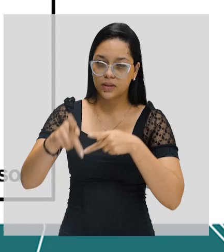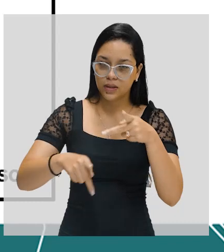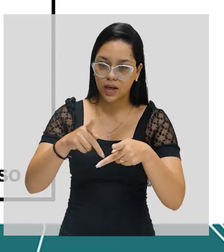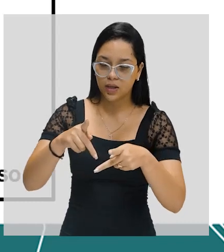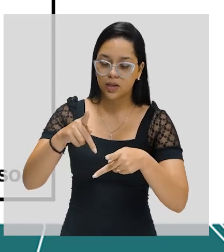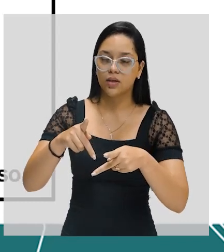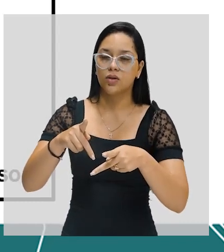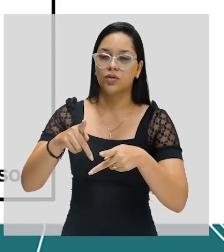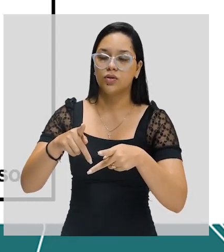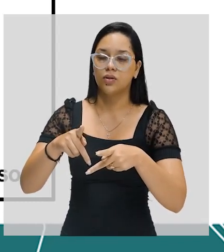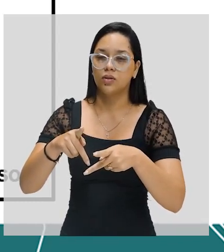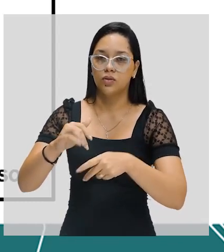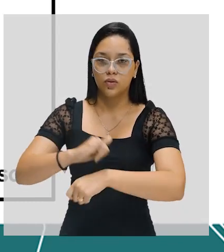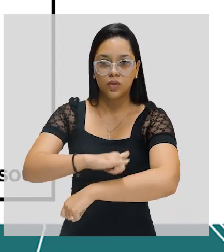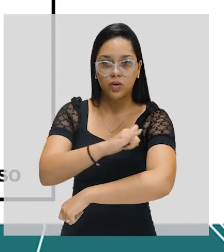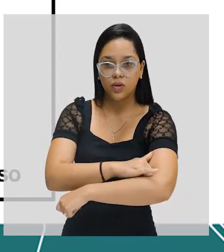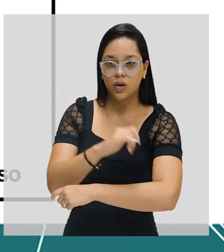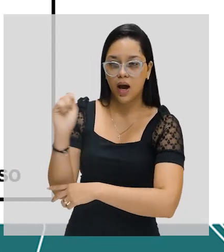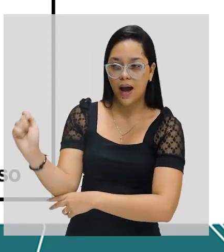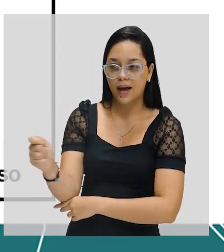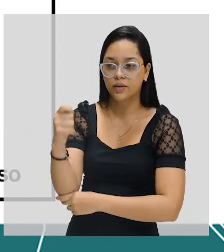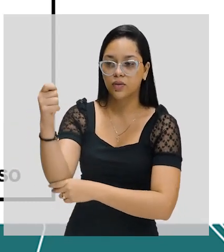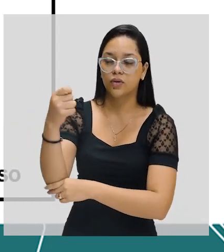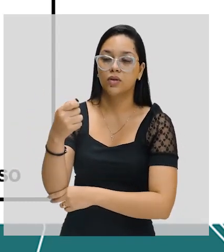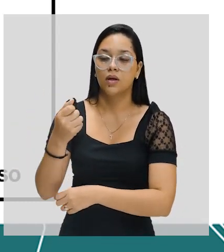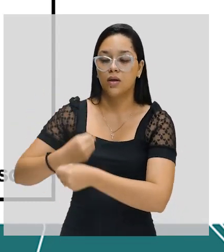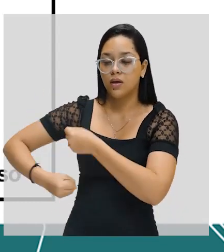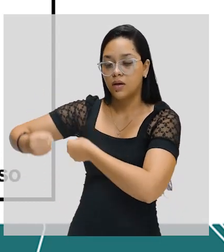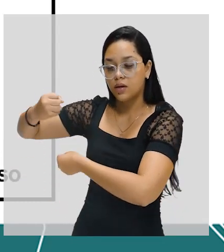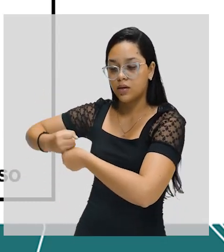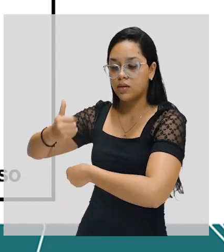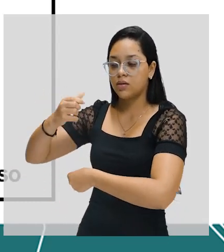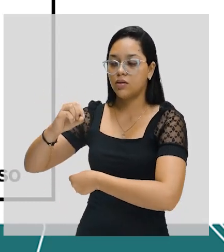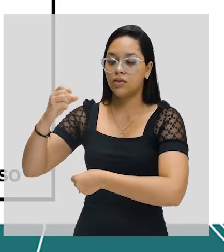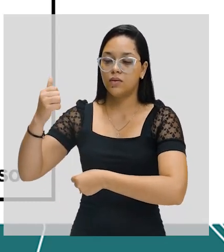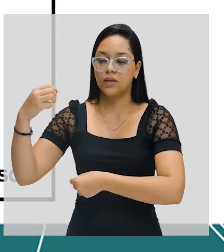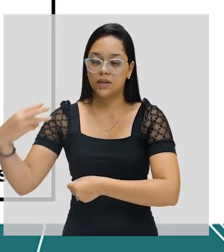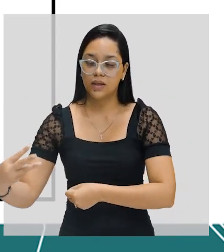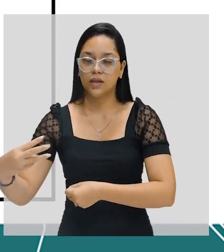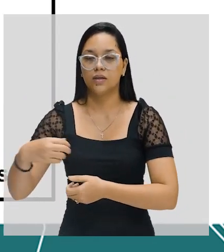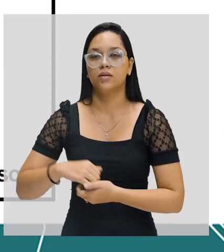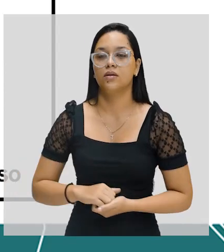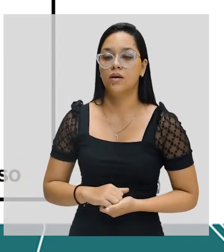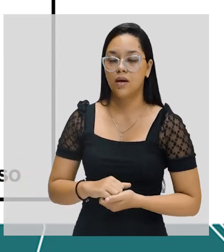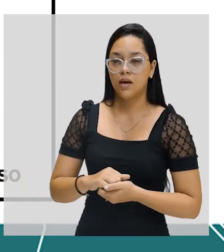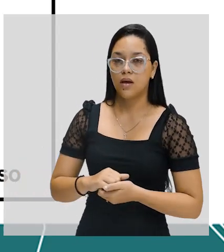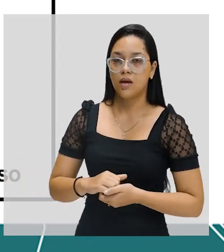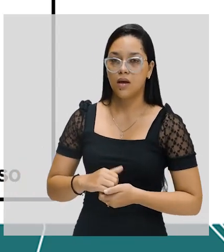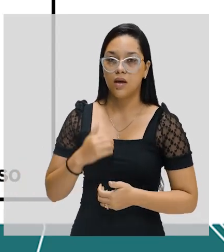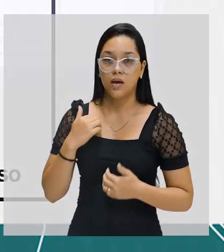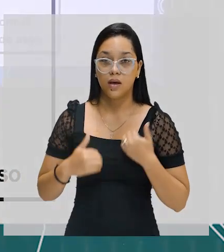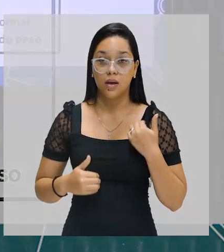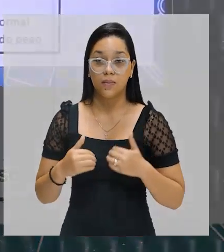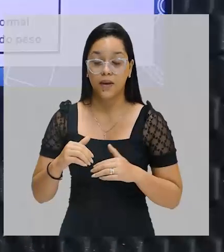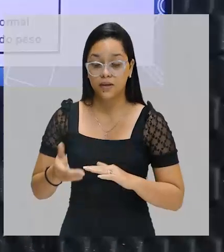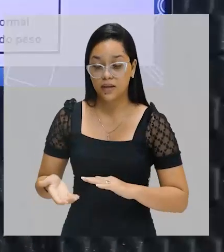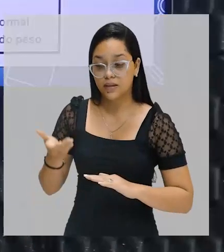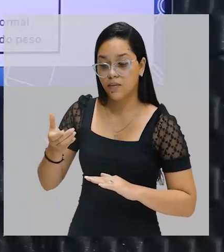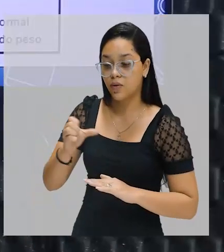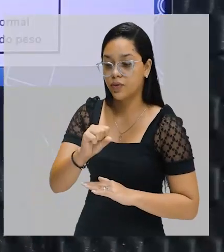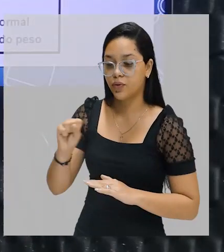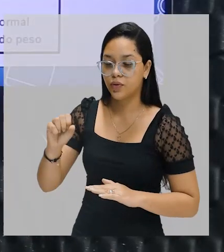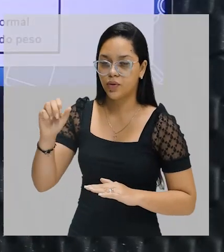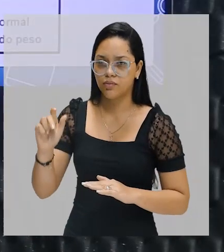em 2003. Era isso aqui, ó. Peso normal, 88. Acima do peso, não estou falando